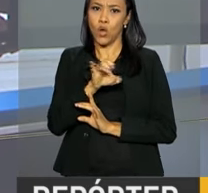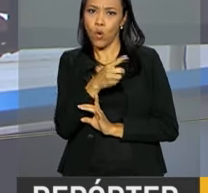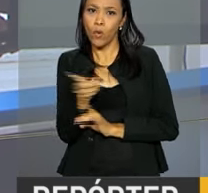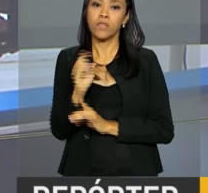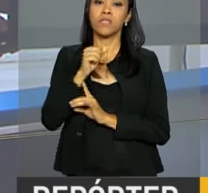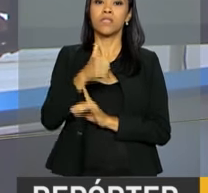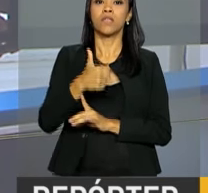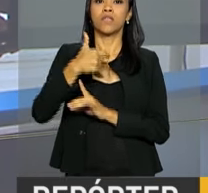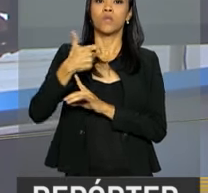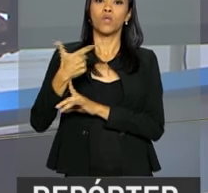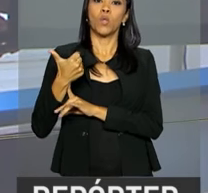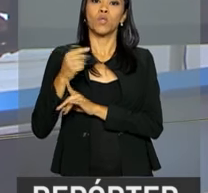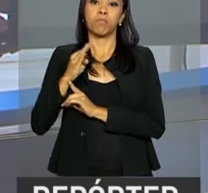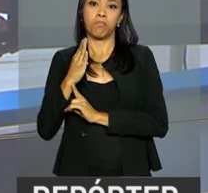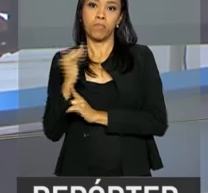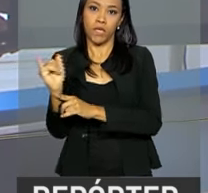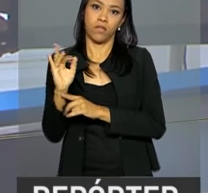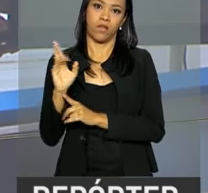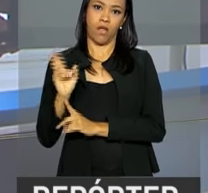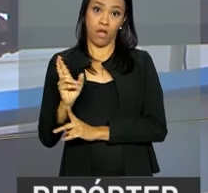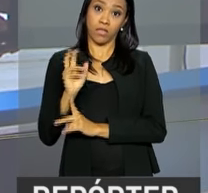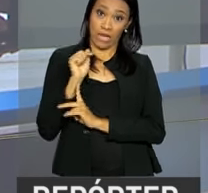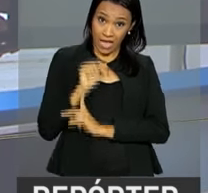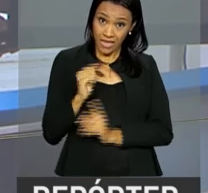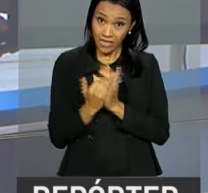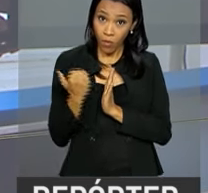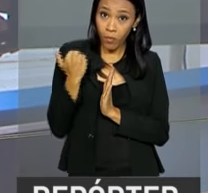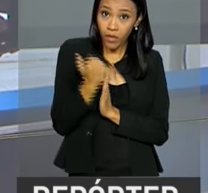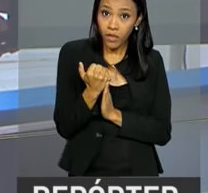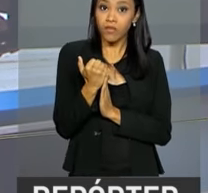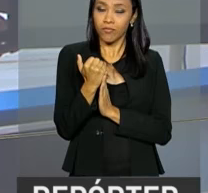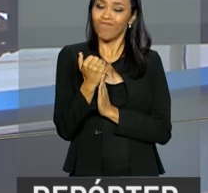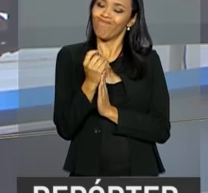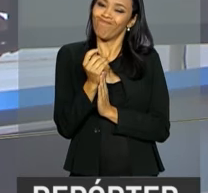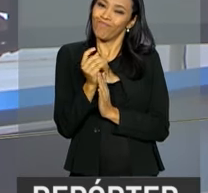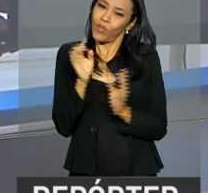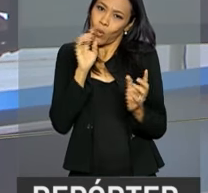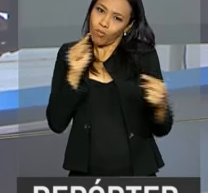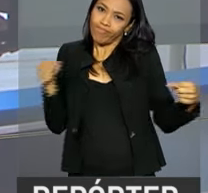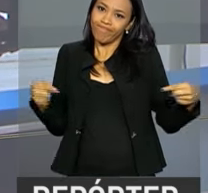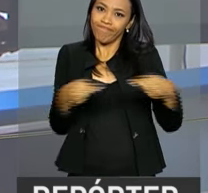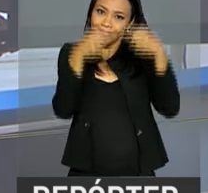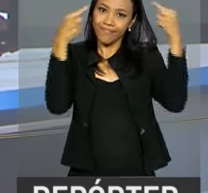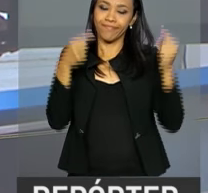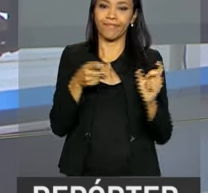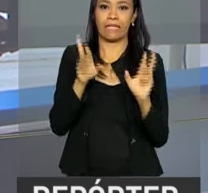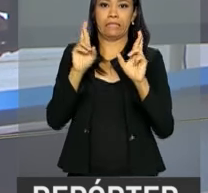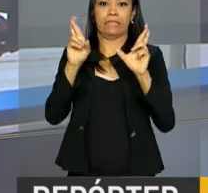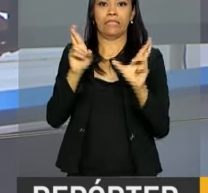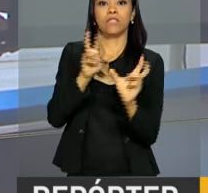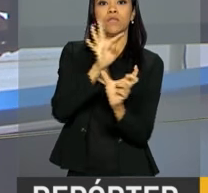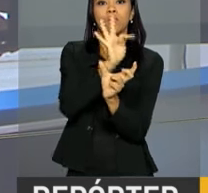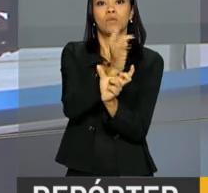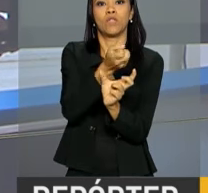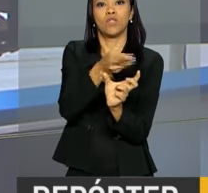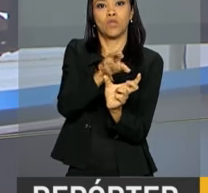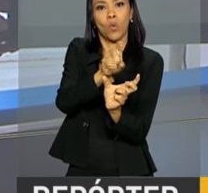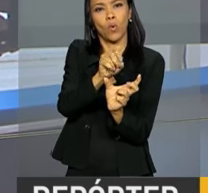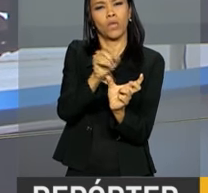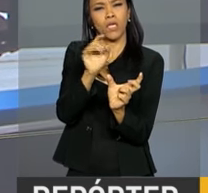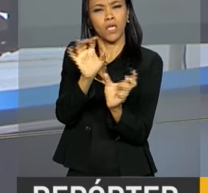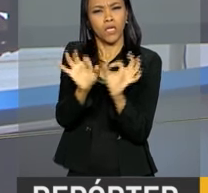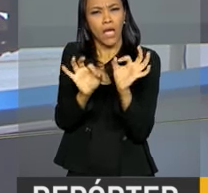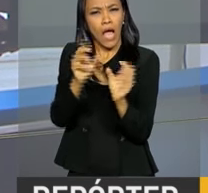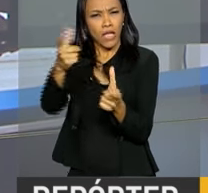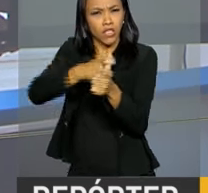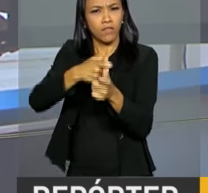reais. Mesmo com esse aumento, o resultado ficou dentro do previsto pelo Tesouro Nacional, que estimou a dívida entre 3 trilhões